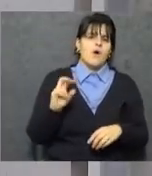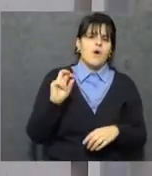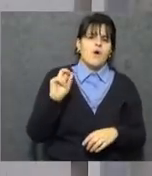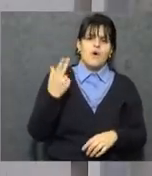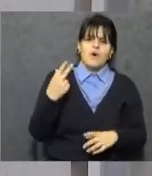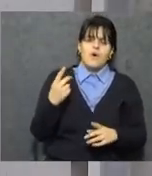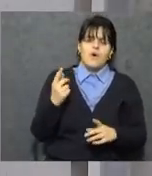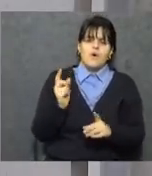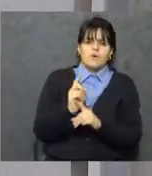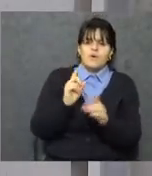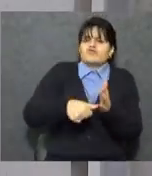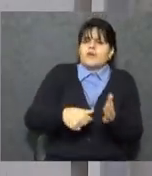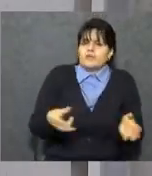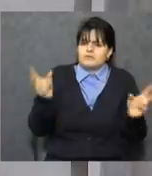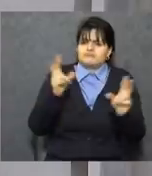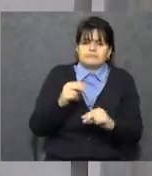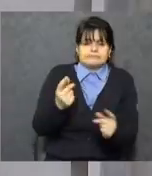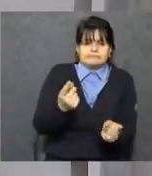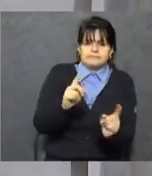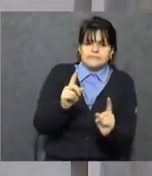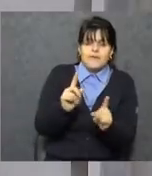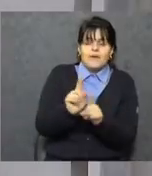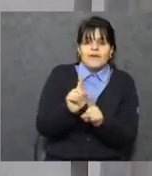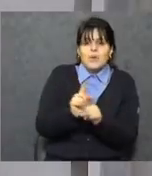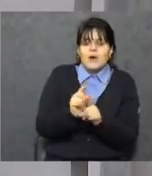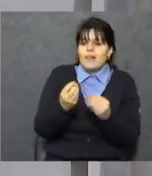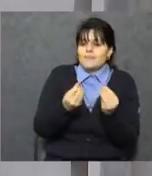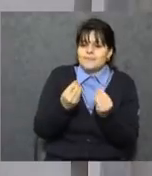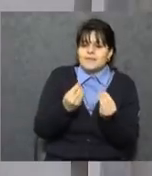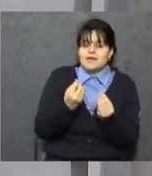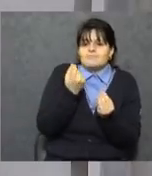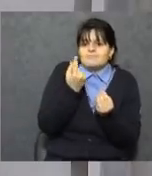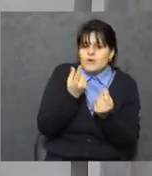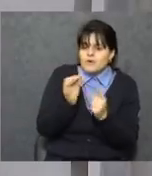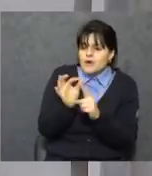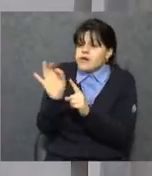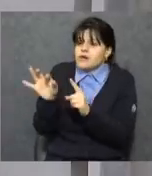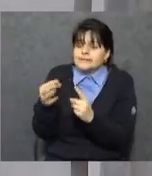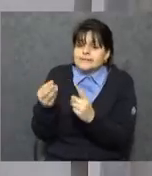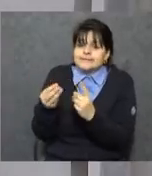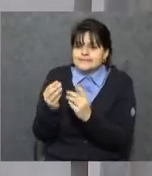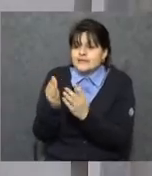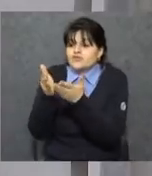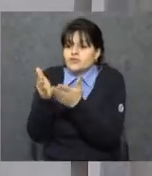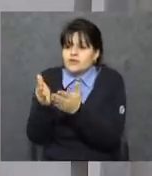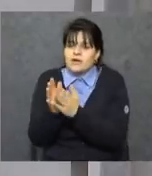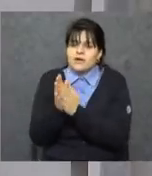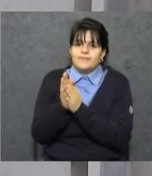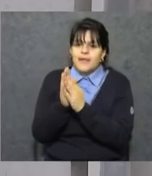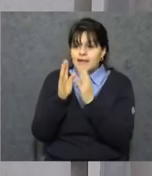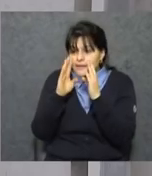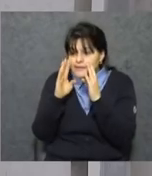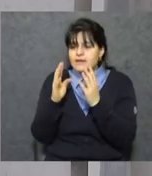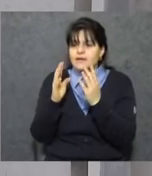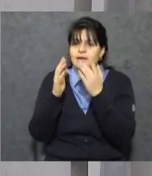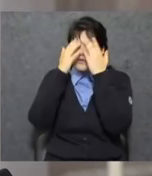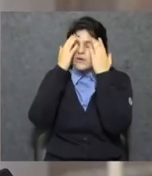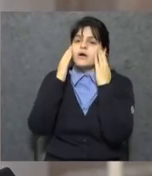iniciativas. É nos pequenos nadas do nosso dia-a-dia, é na atenção concreta a